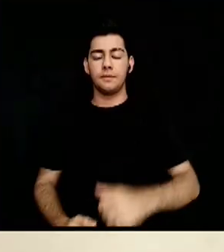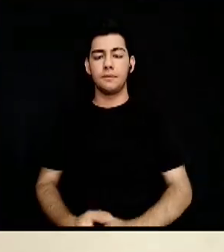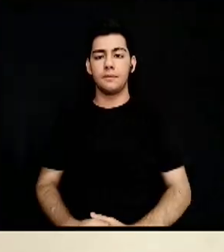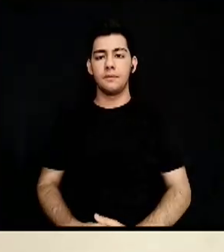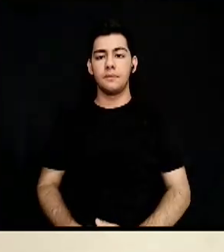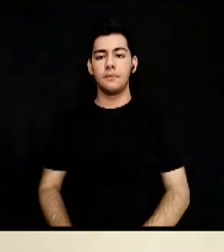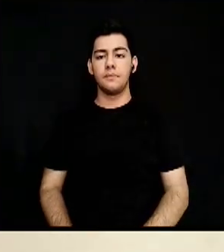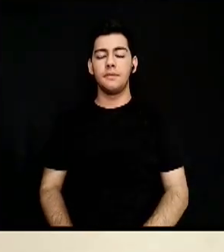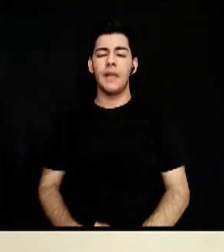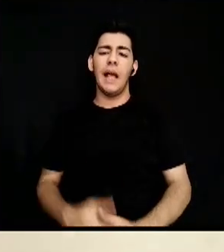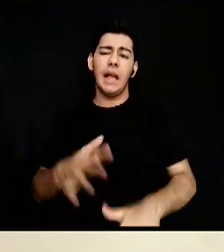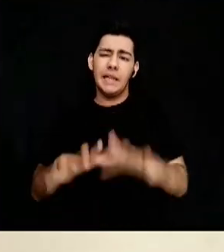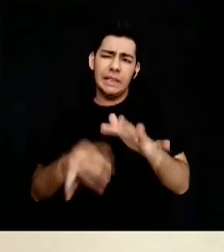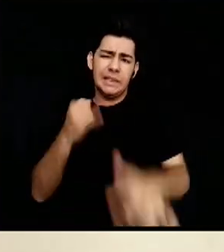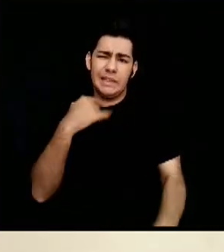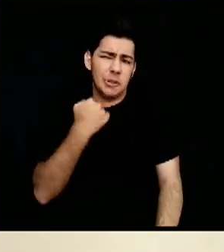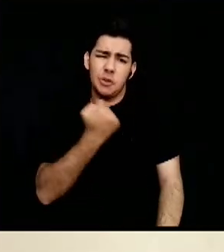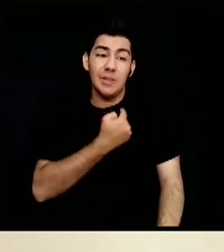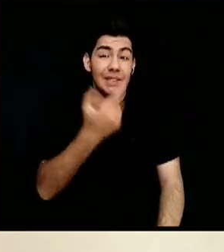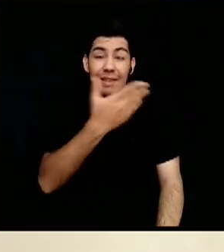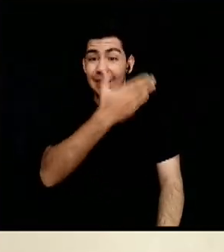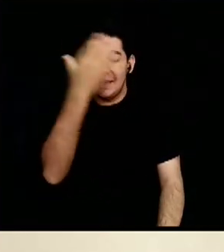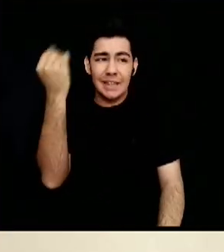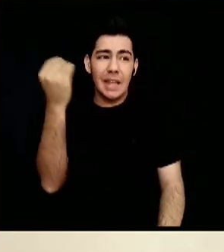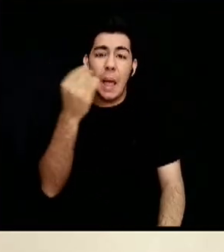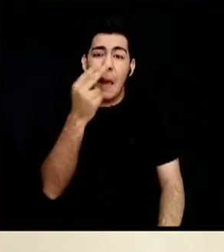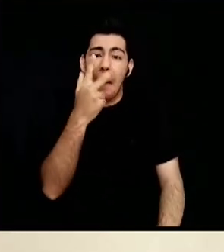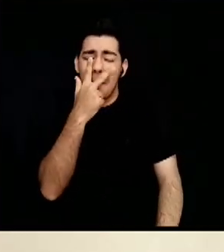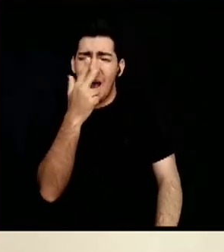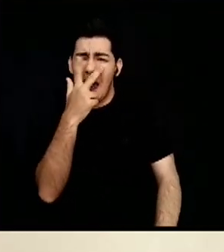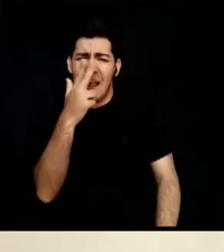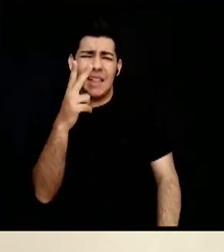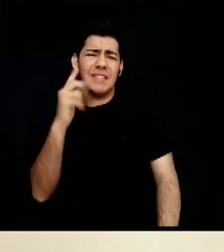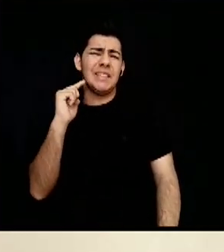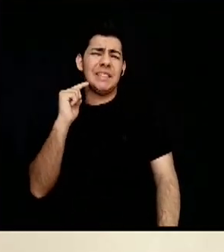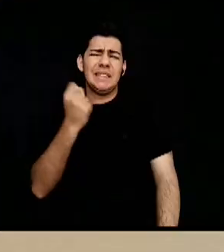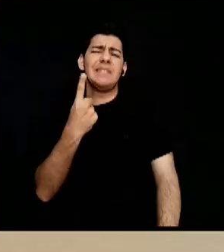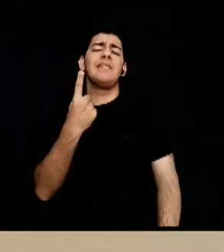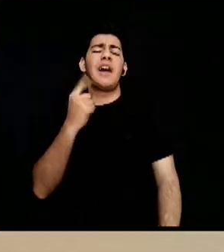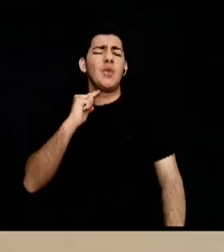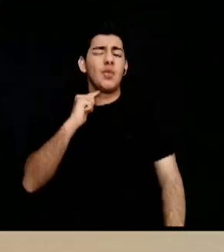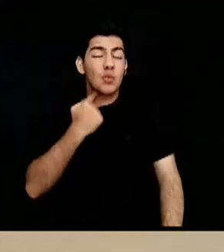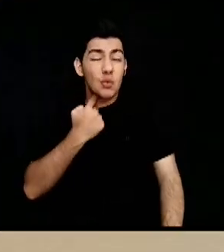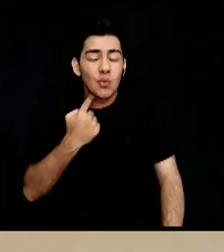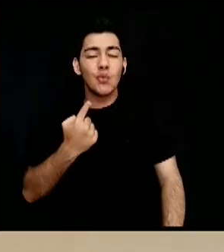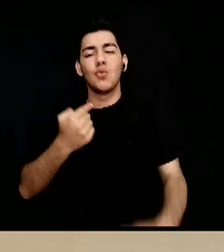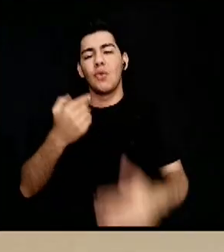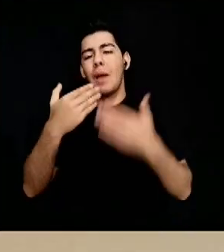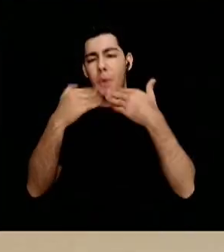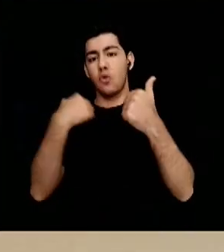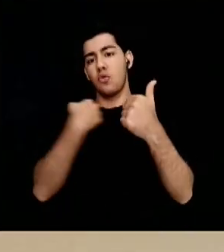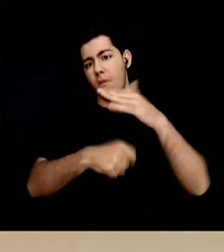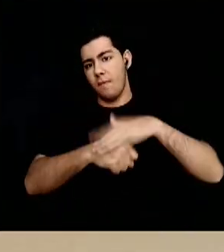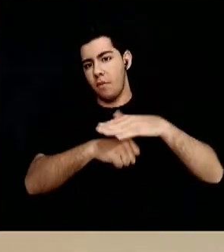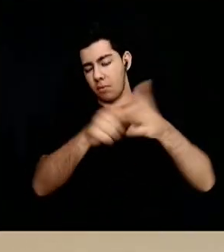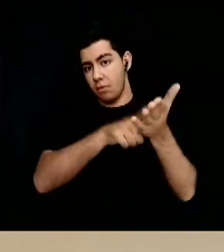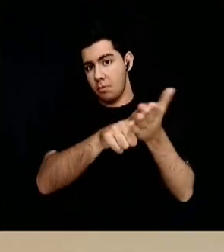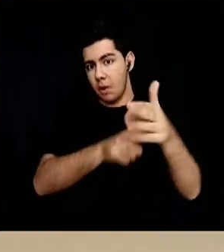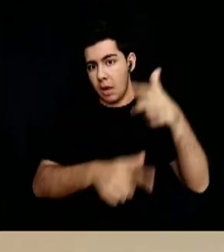aí fica aquela coisa grosseira. Tá. Então, o ideal é que a gente faça um preparo com uma base seladora, tá? Ou uma base